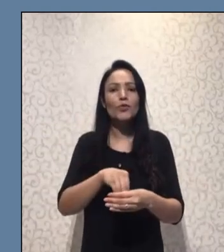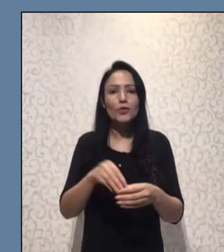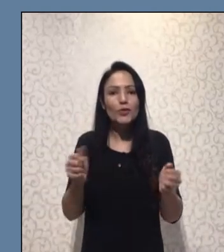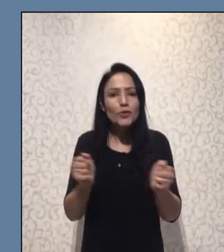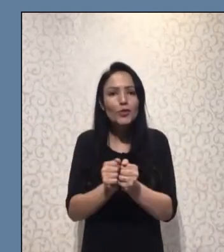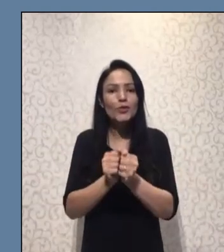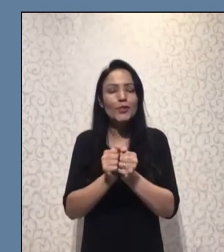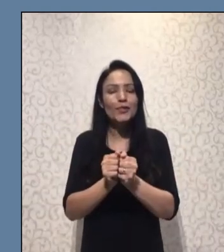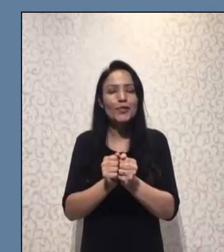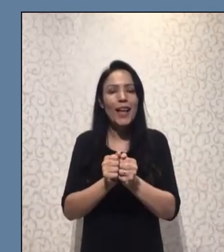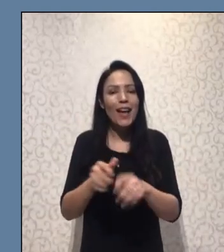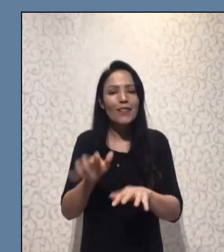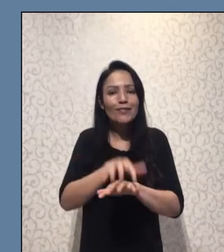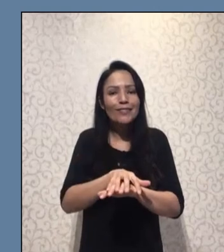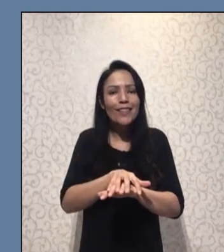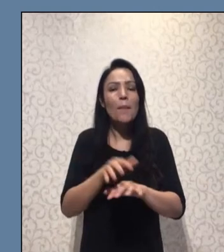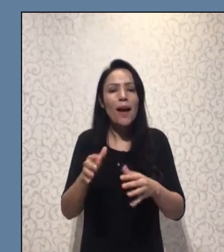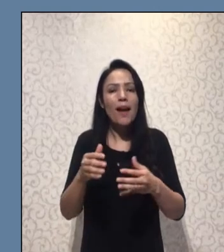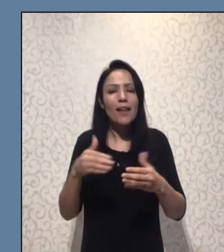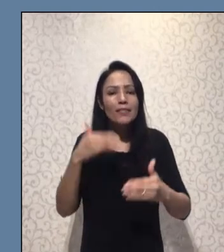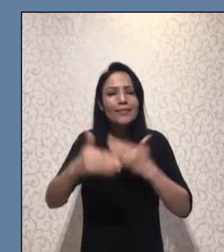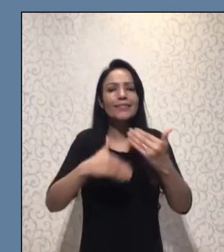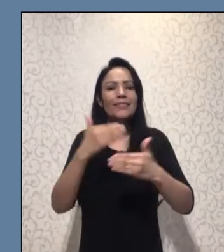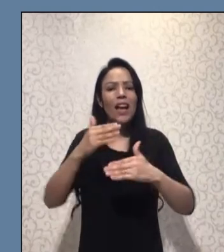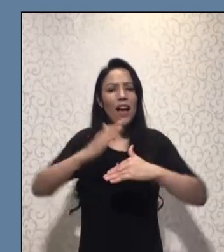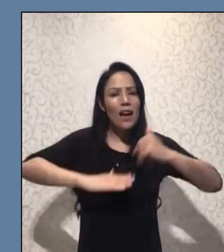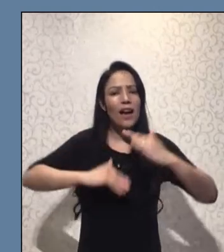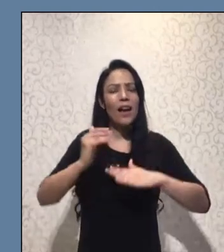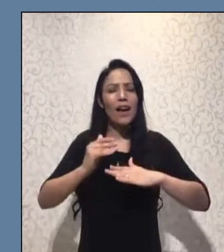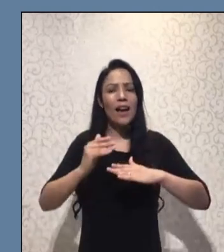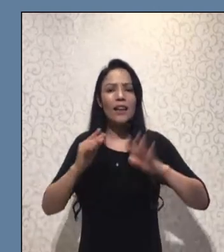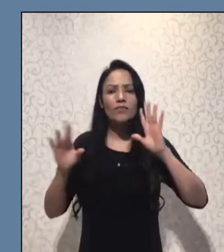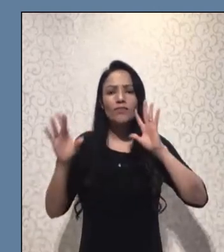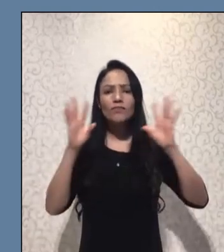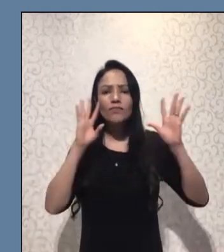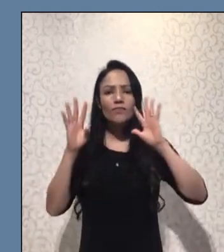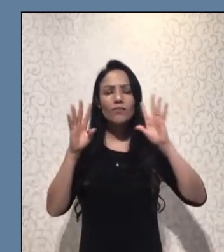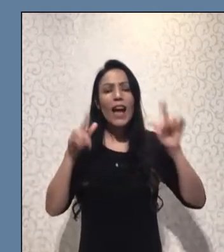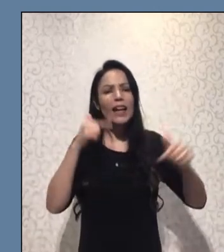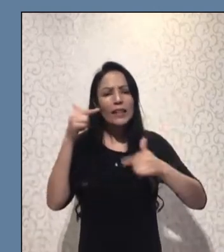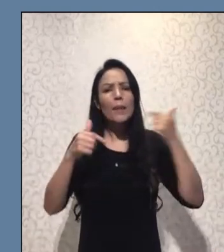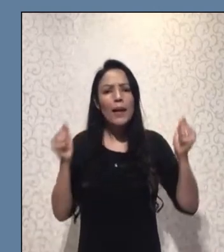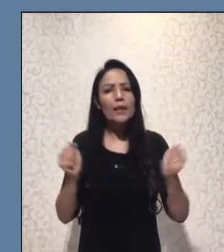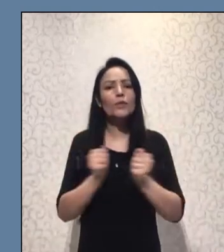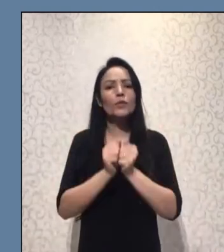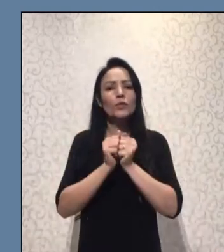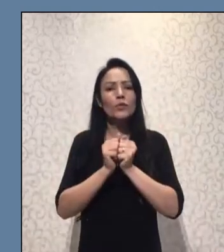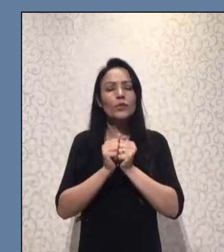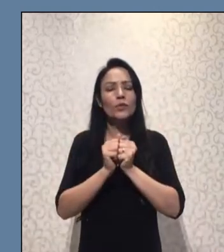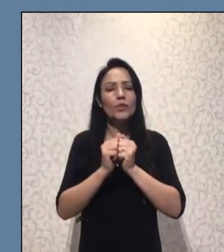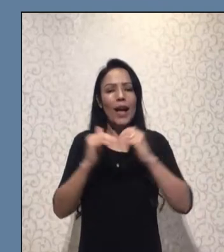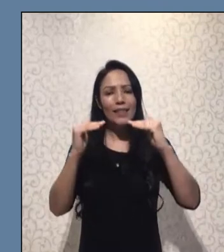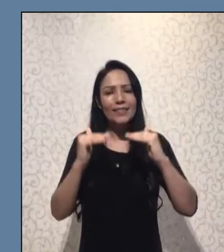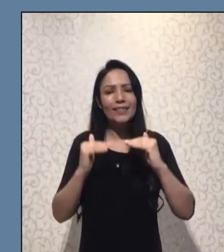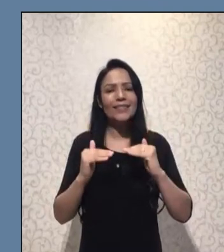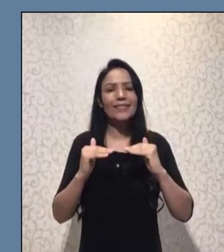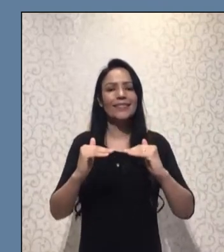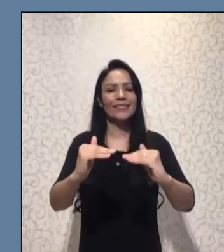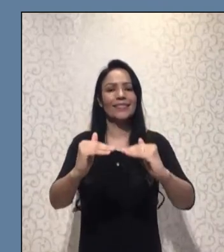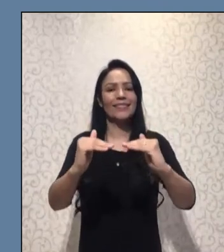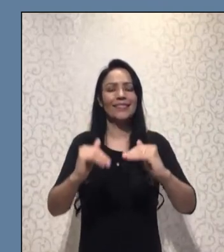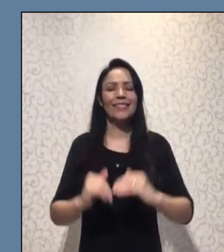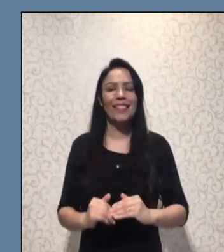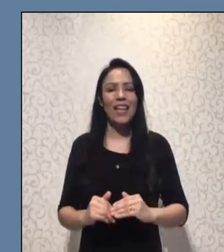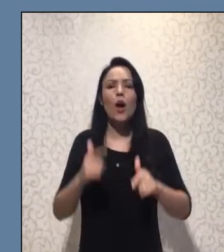se dá pela reflexão, se dá por um trabalhar junto, entendeu? Porque também eu não vou resolver o problema,